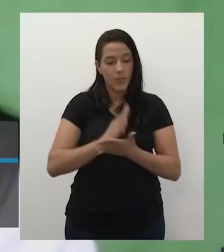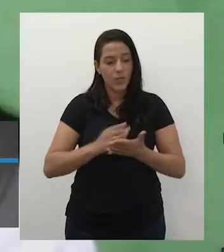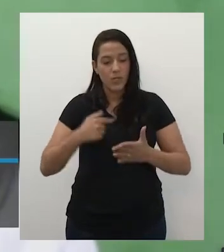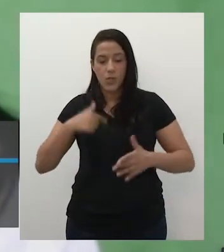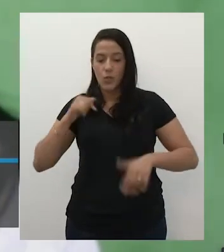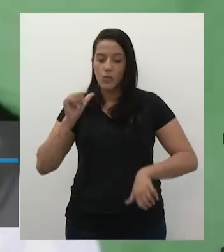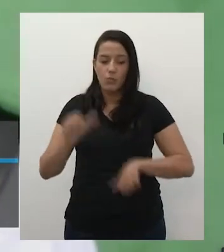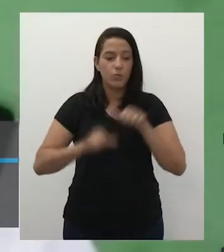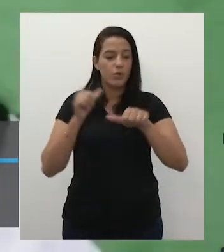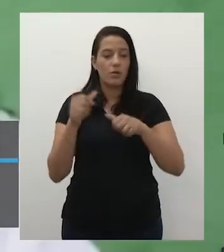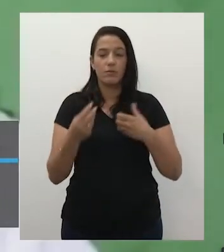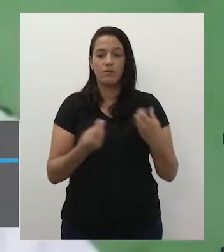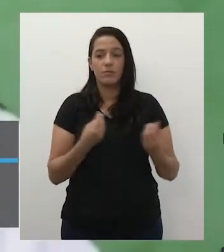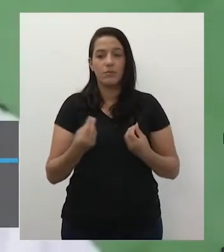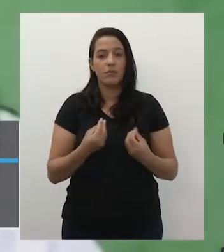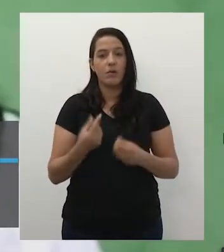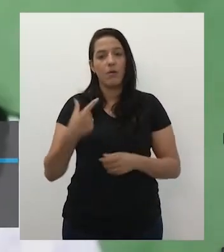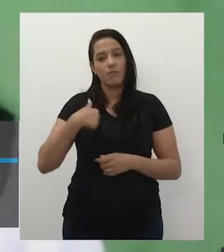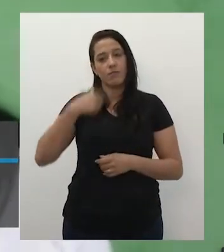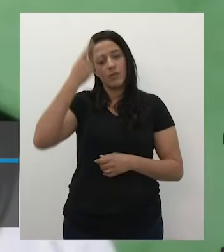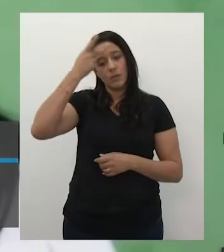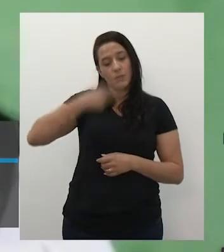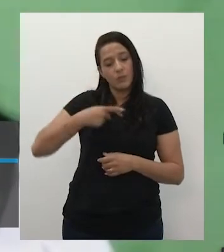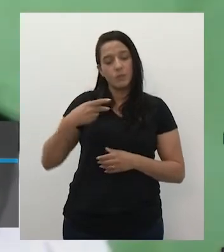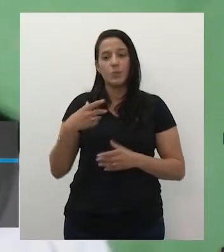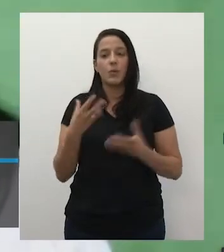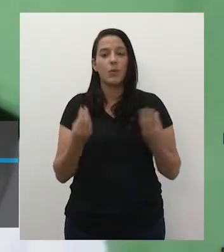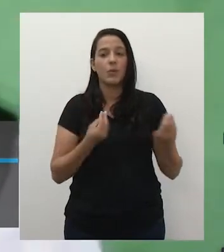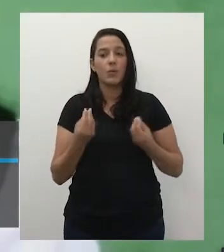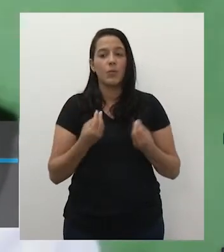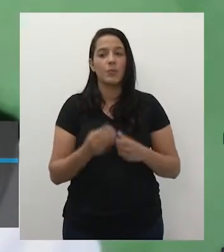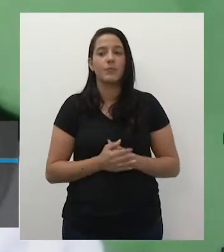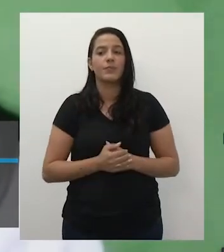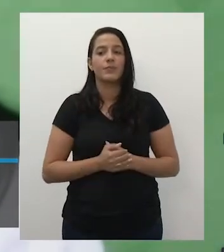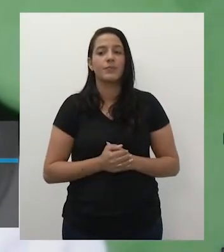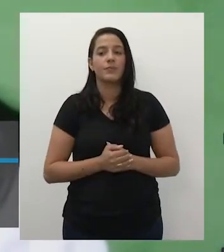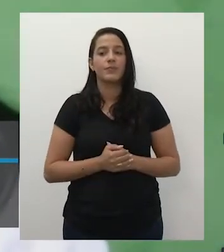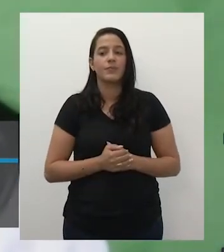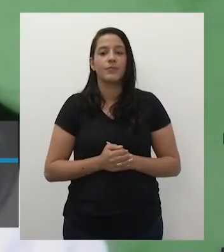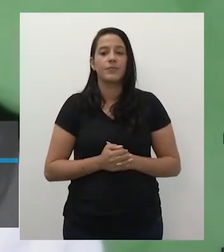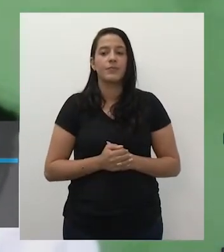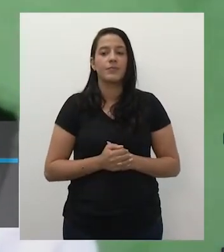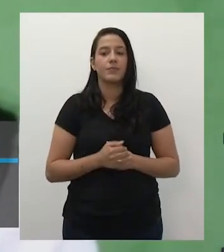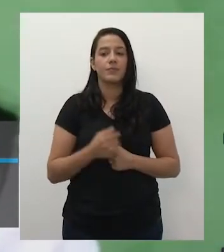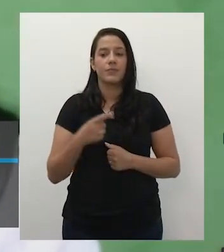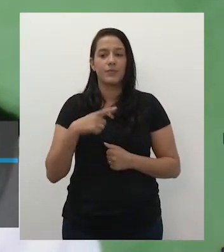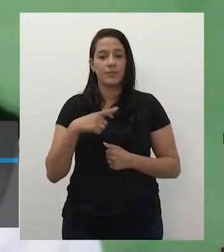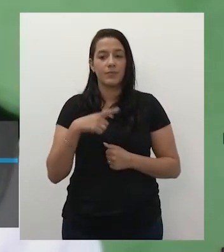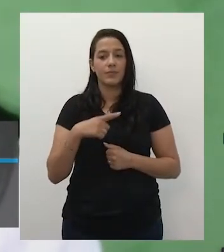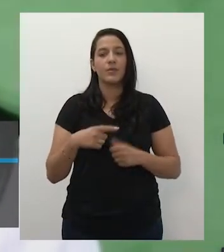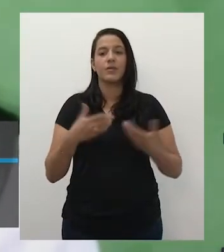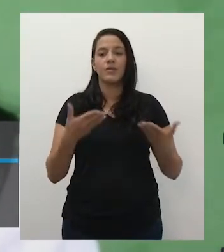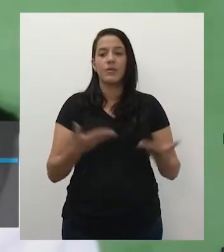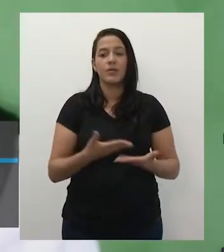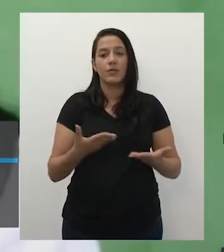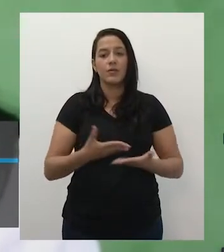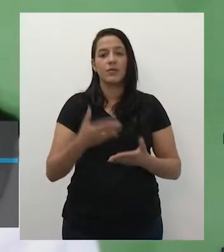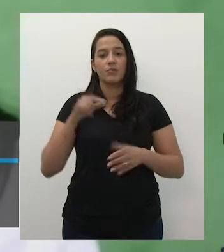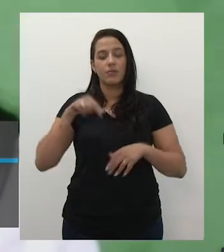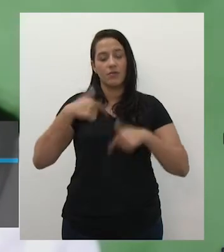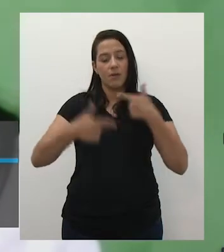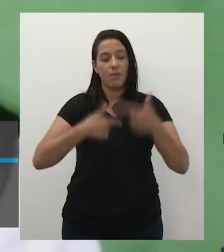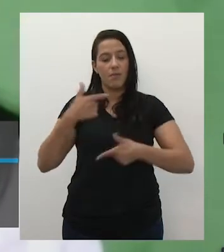Silva dos Anjos Delfino, diretora da escola, professora Marisa de Mello, da Diretoria de Ensino Leste